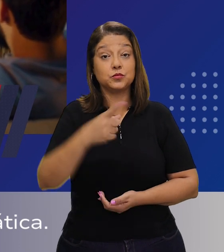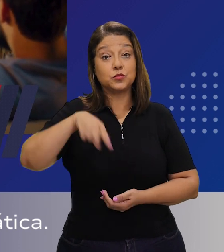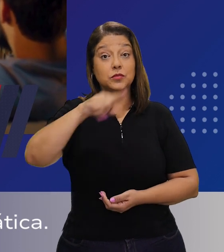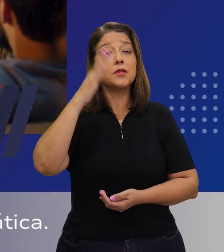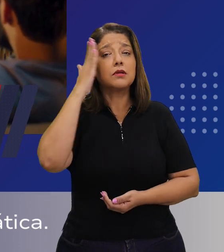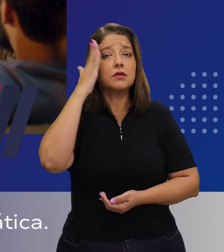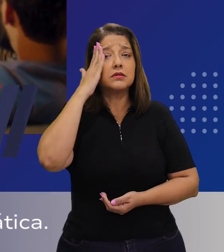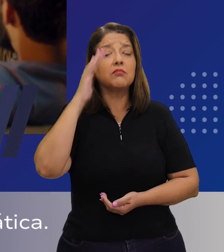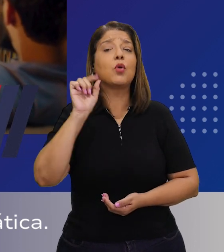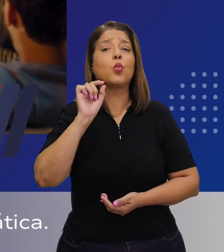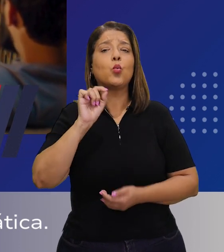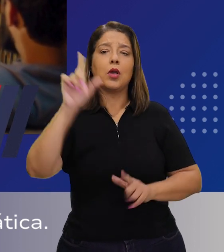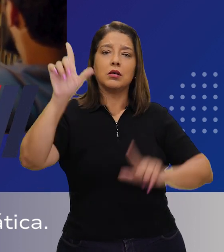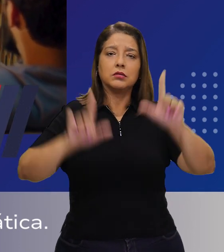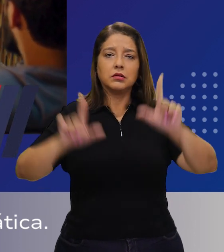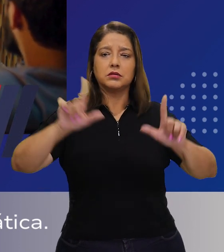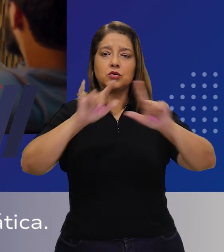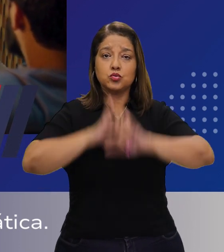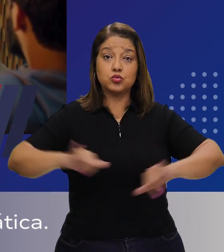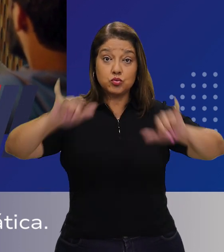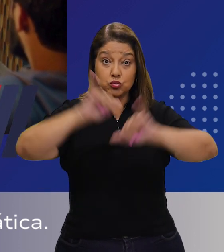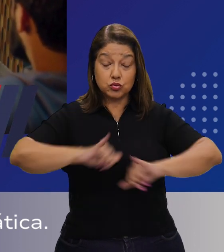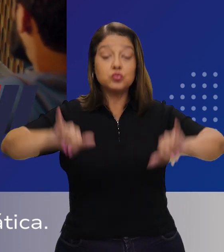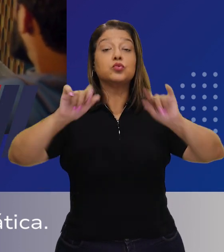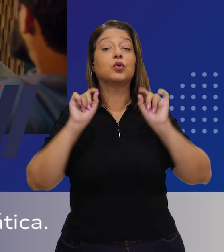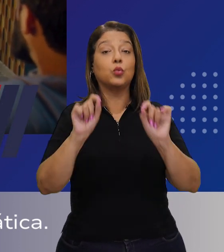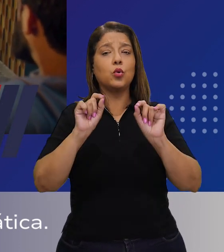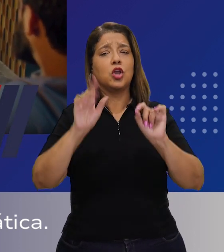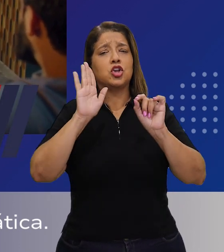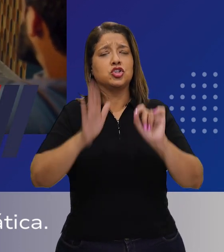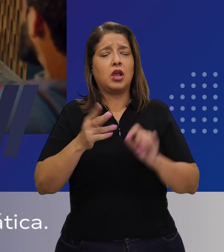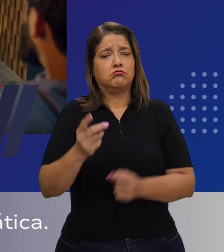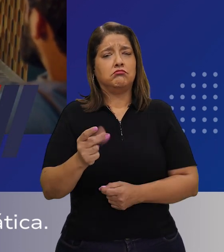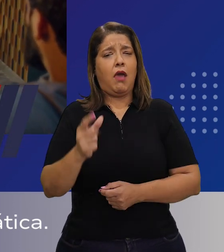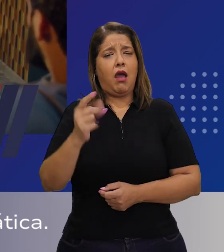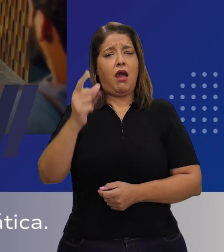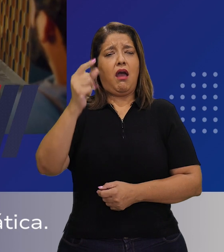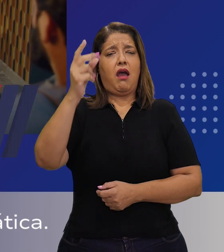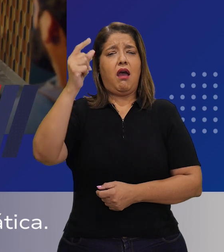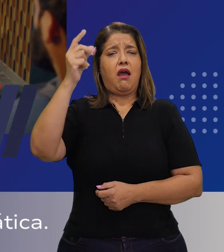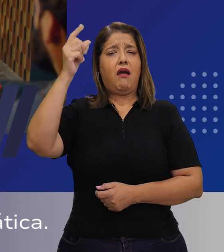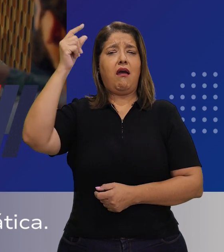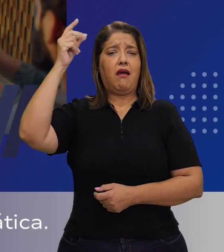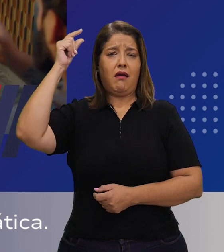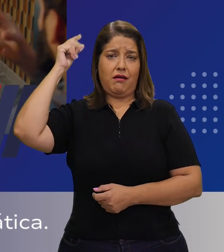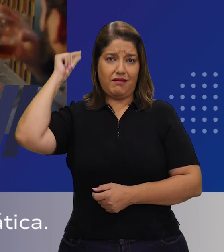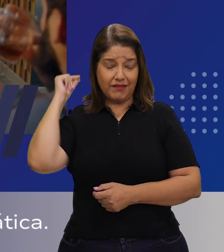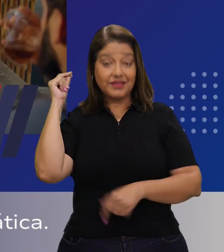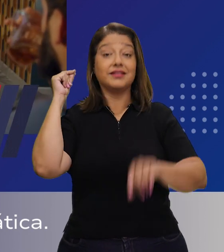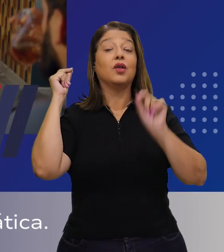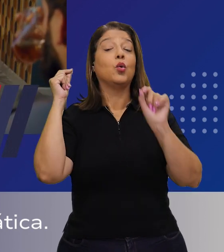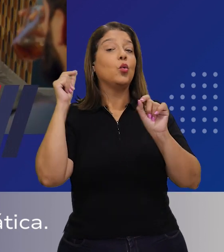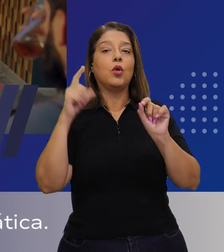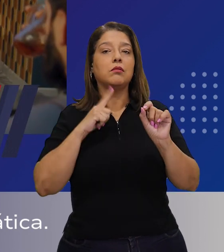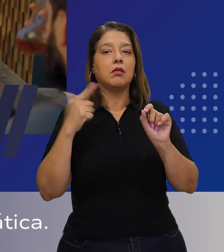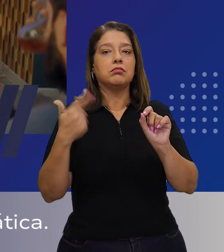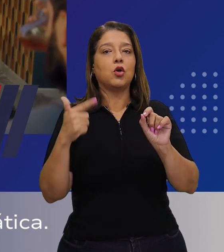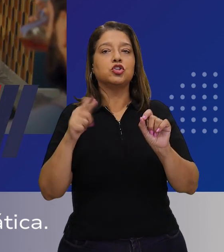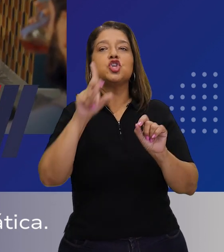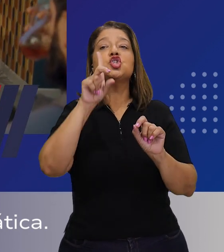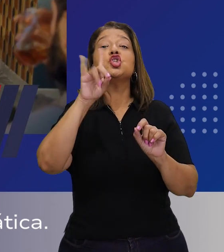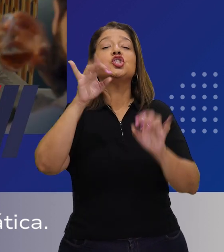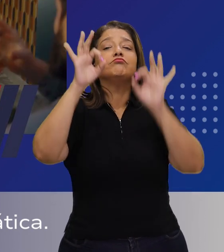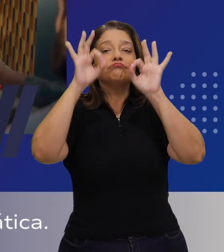Sabemos que a transmissão ou divulgação de notícias é uma prática muito antiga e que não há uma data